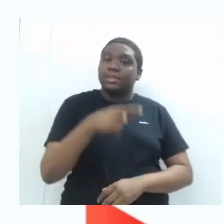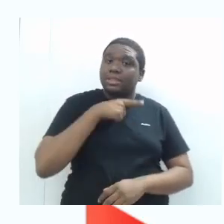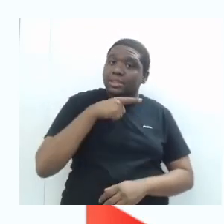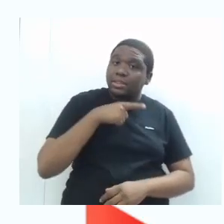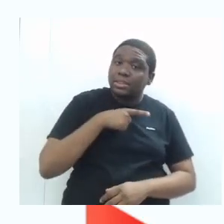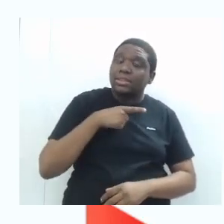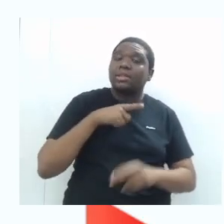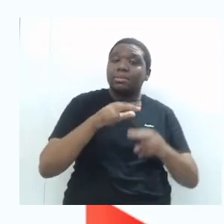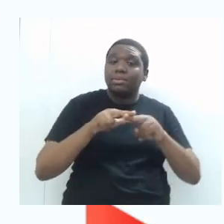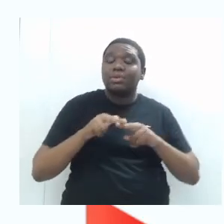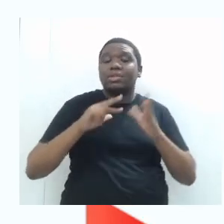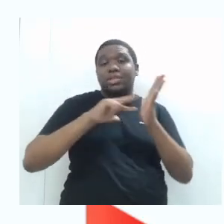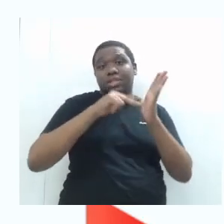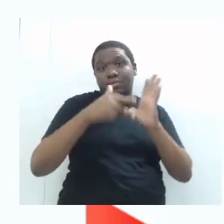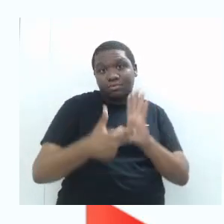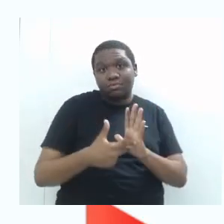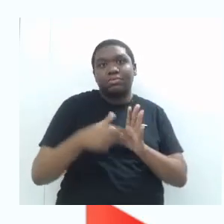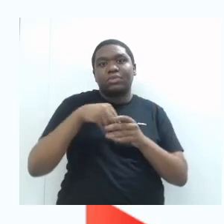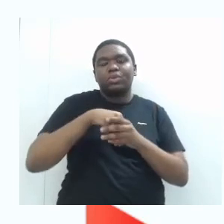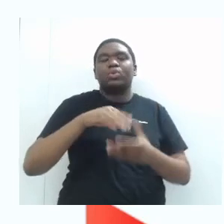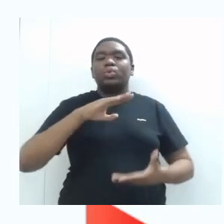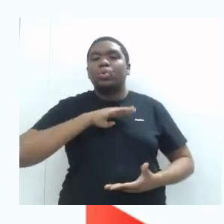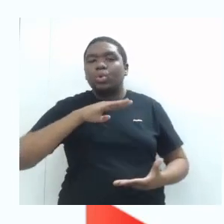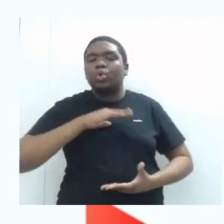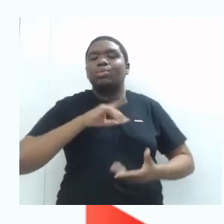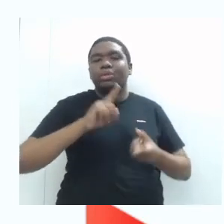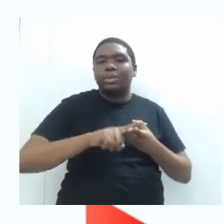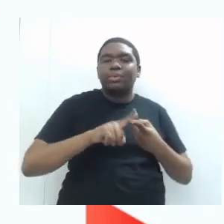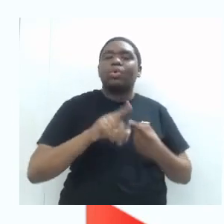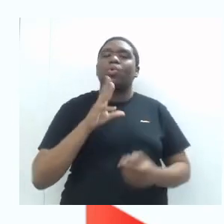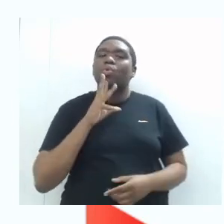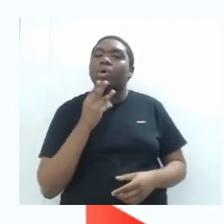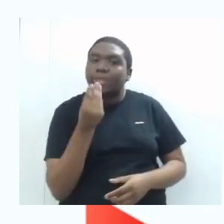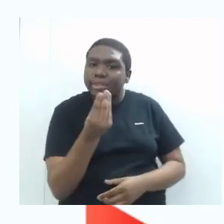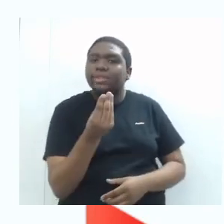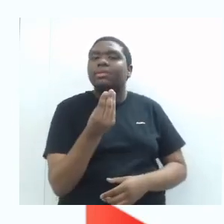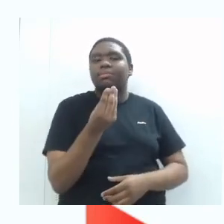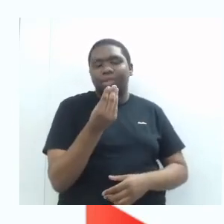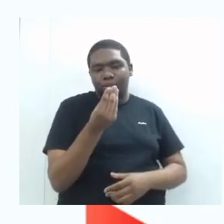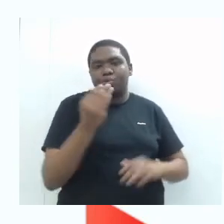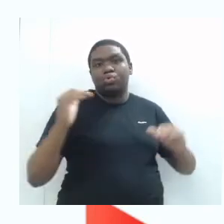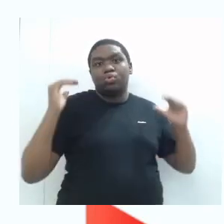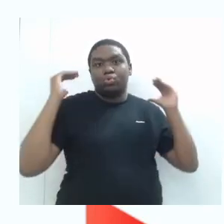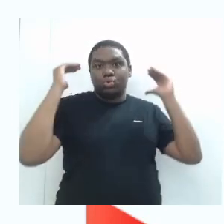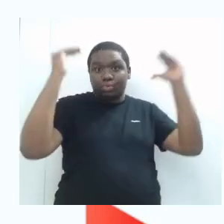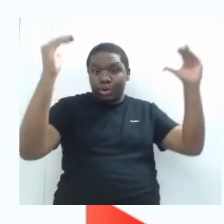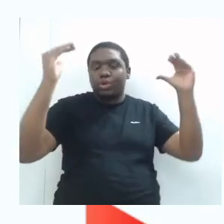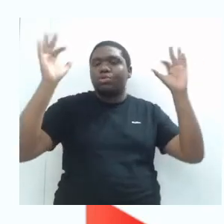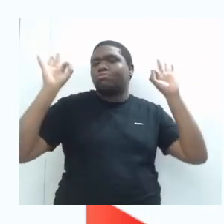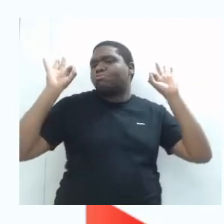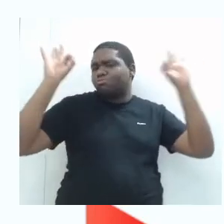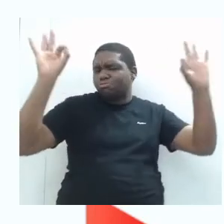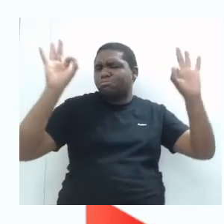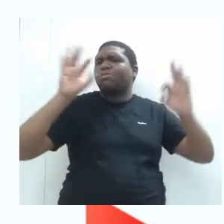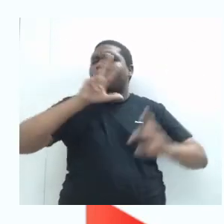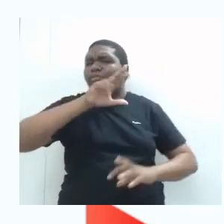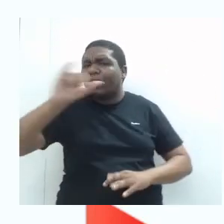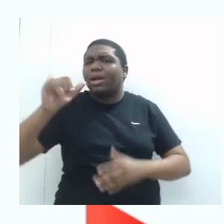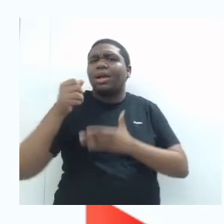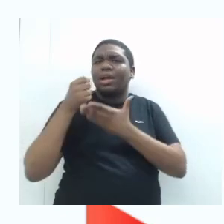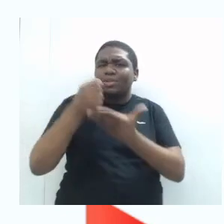pelos sentidos do corpo, e o conhecimento inteligível, superior, ideal, que vai assessorar